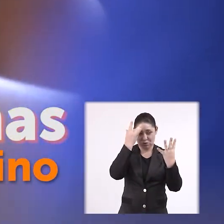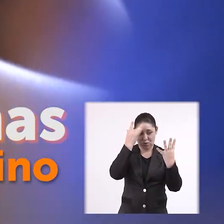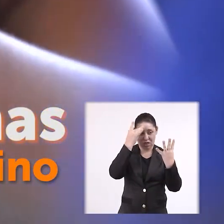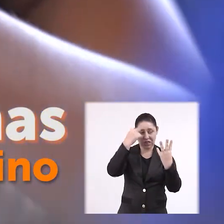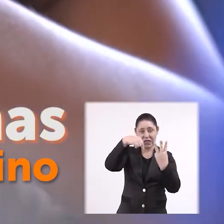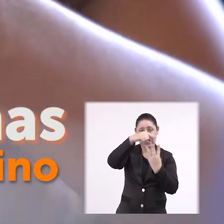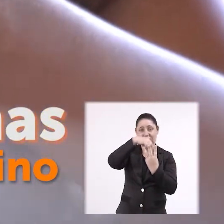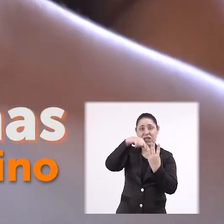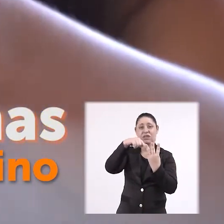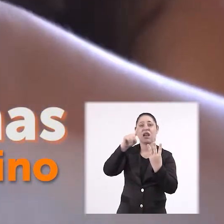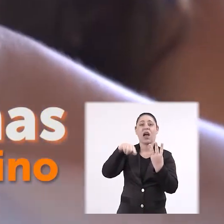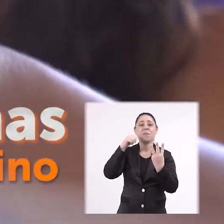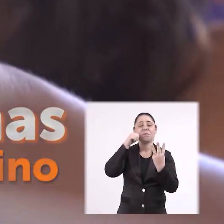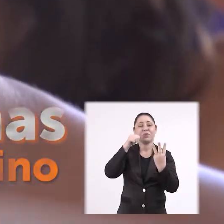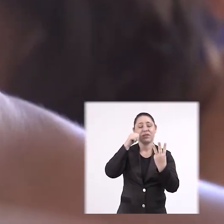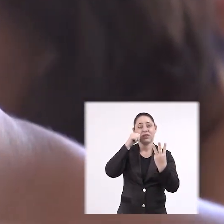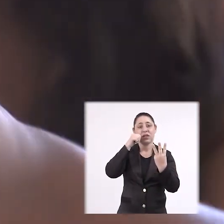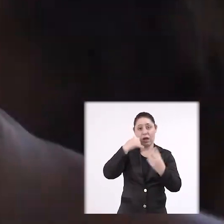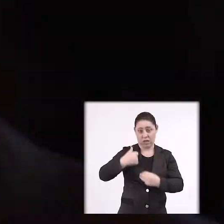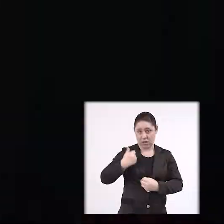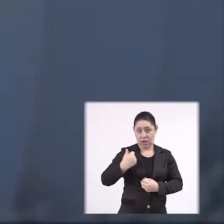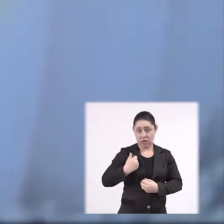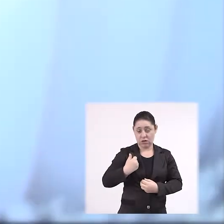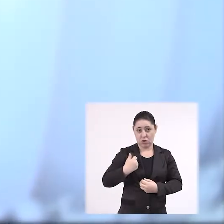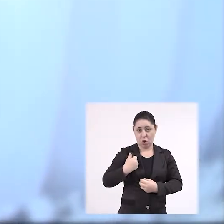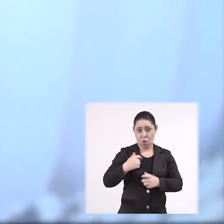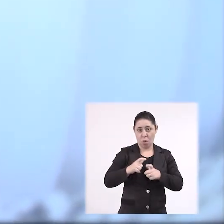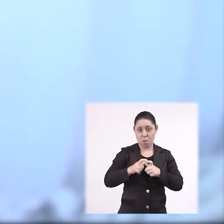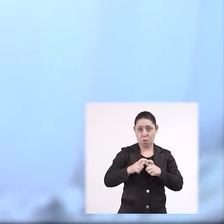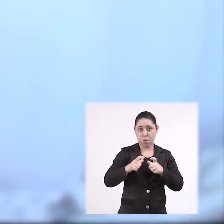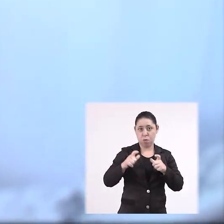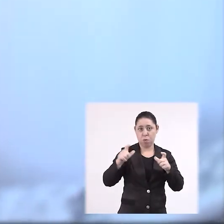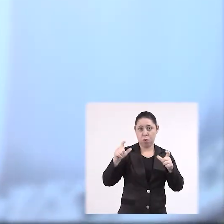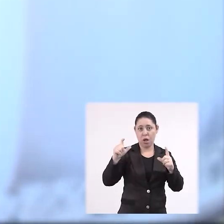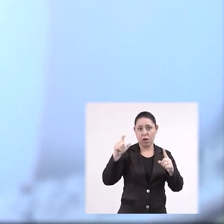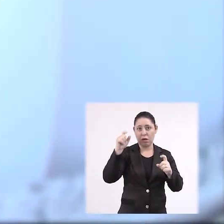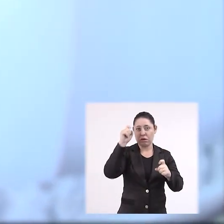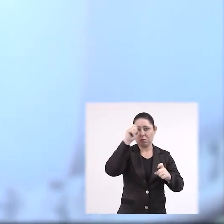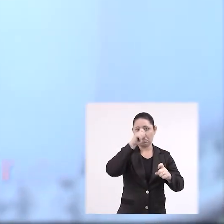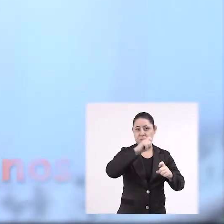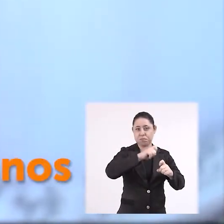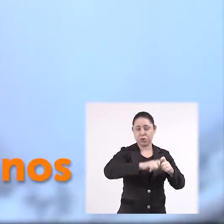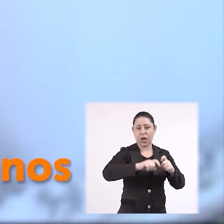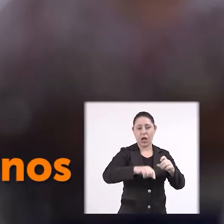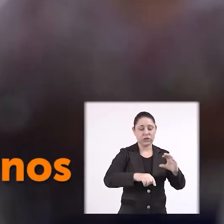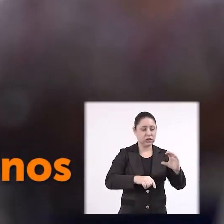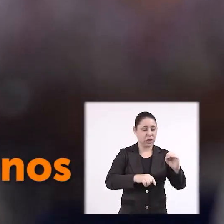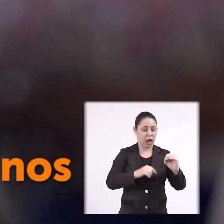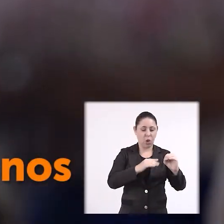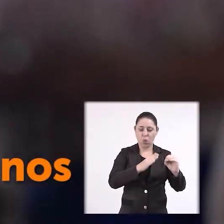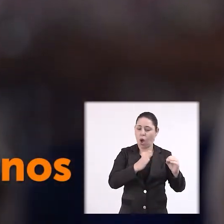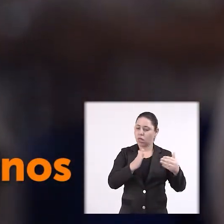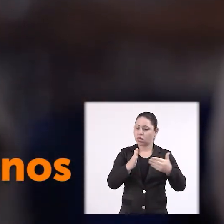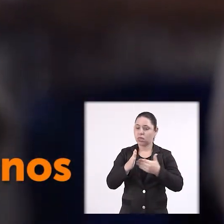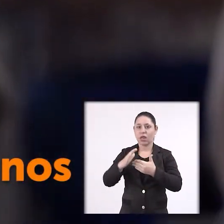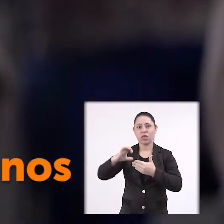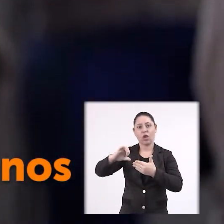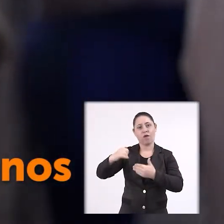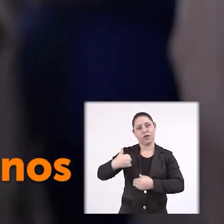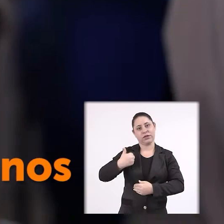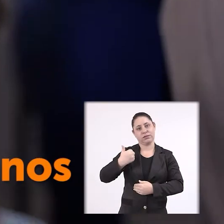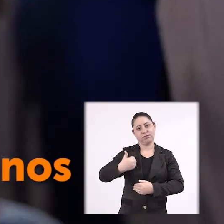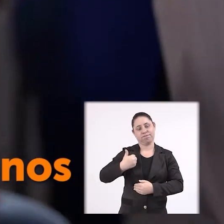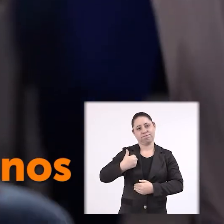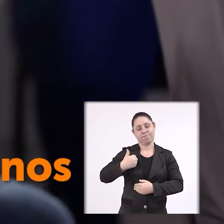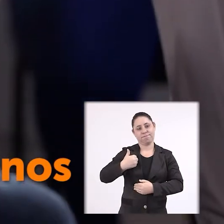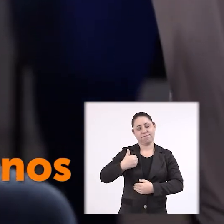sexo feminino. E a faixa etária com o maior número de abusos é a que vai do 0 aos 9